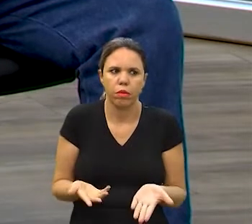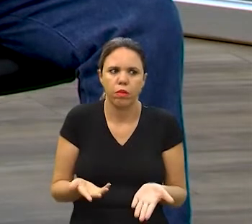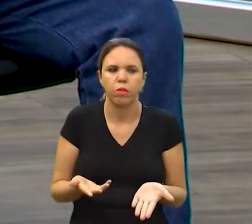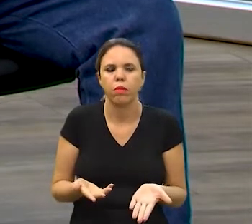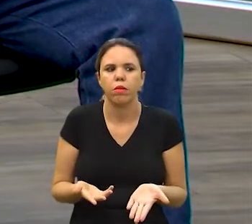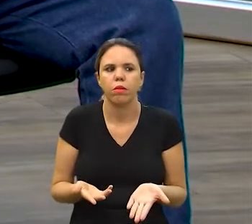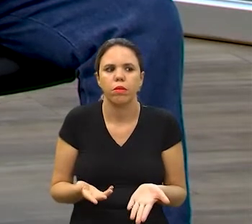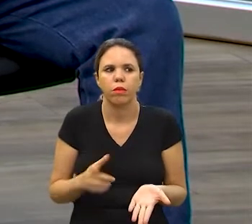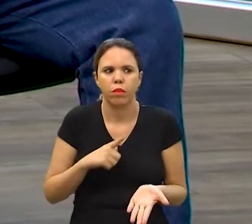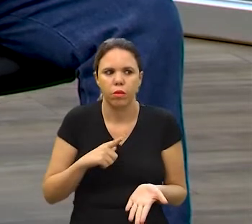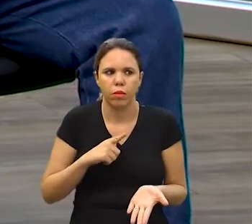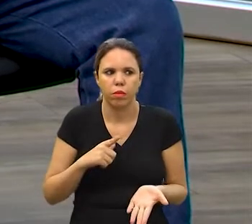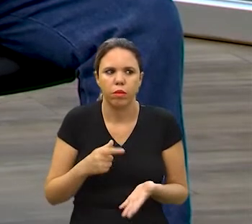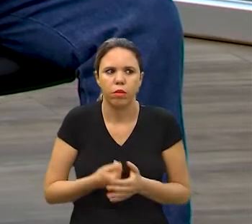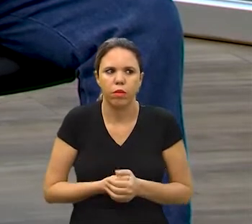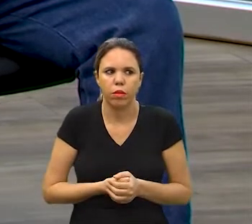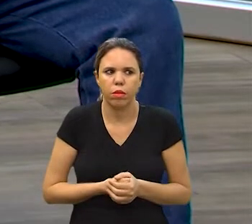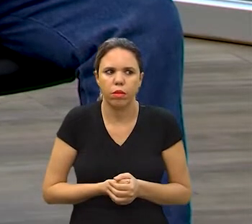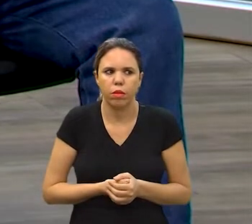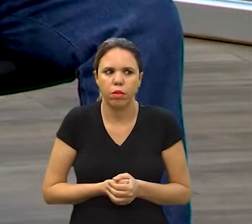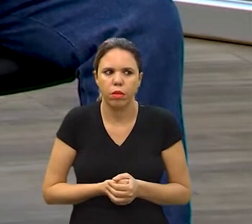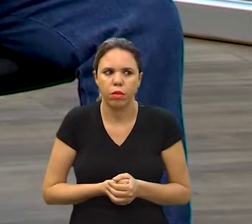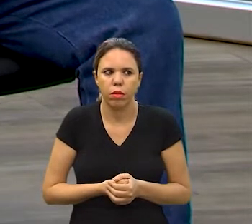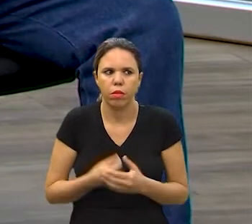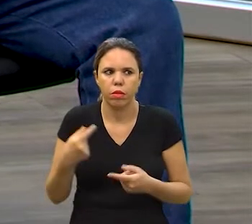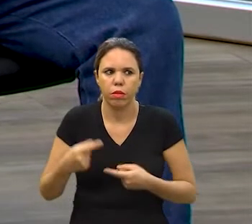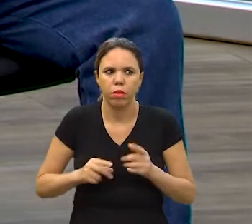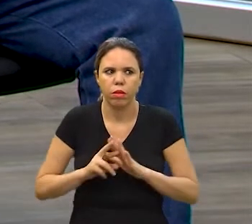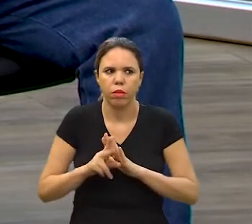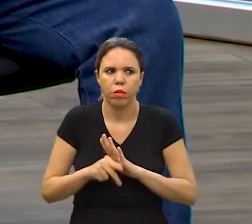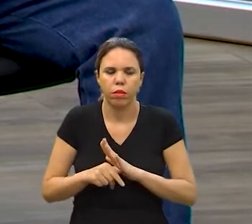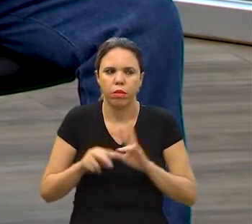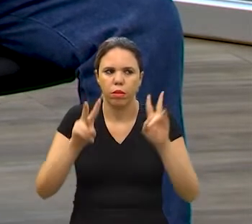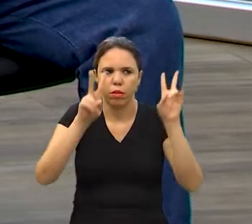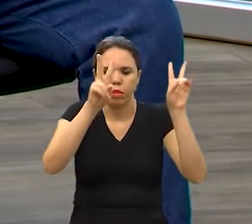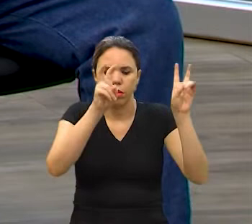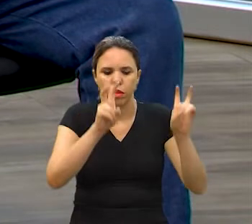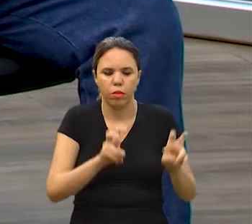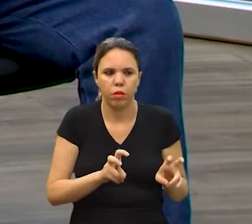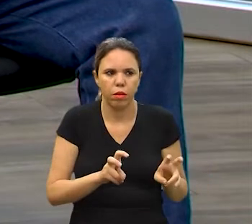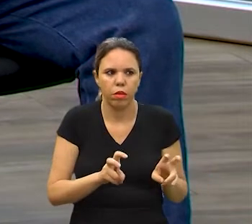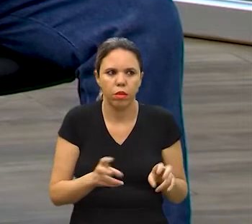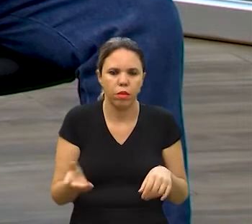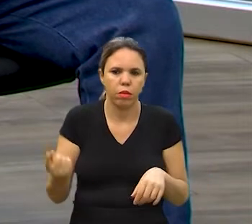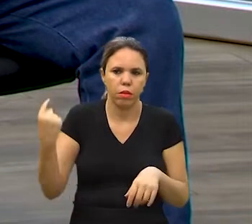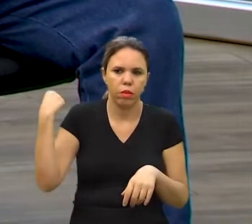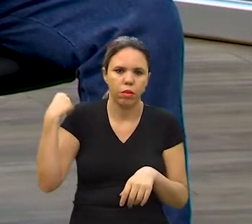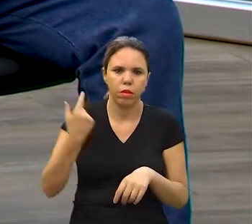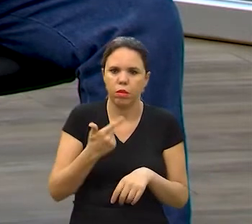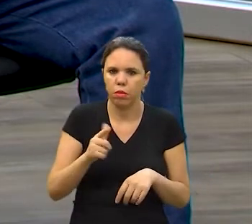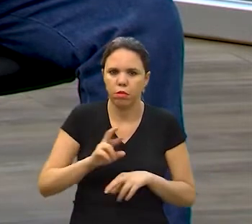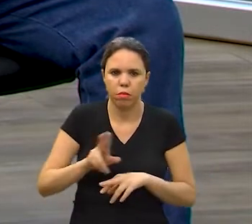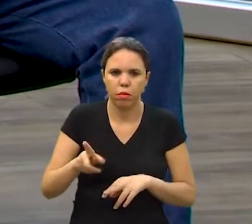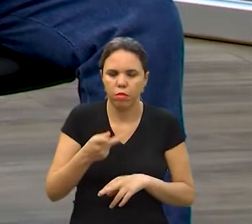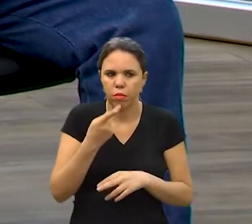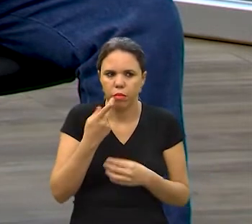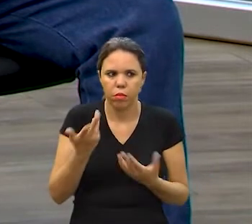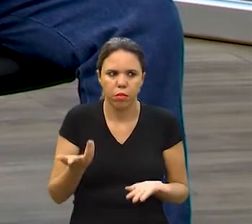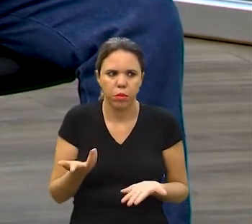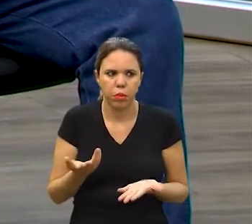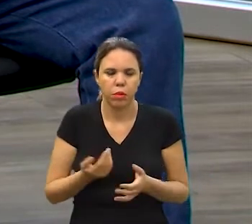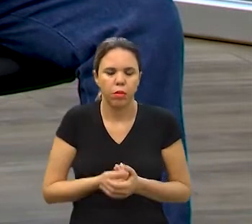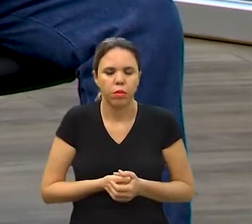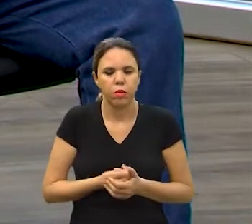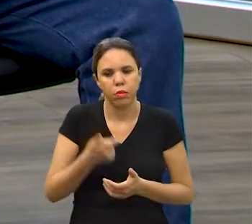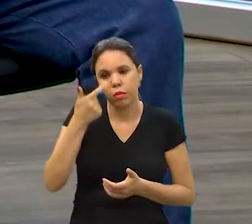funções. É uma das funções que tem que existir, realmente, de estar discutindo vários assuntos que antigamente não eram nem falados,